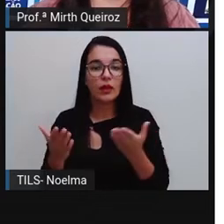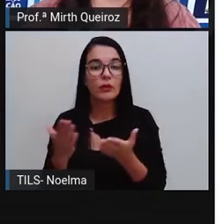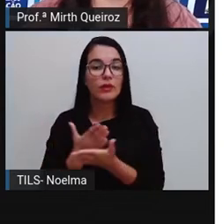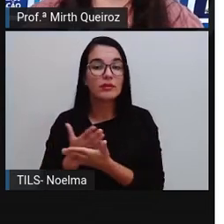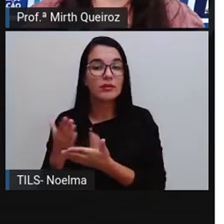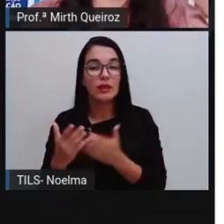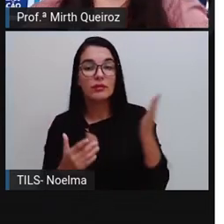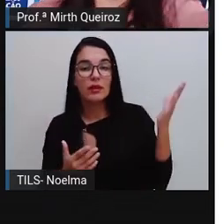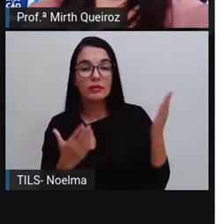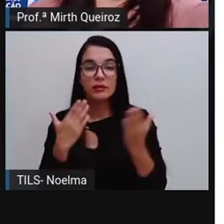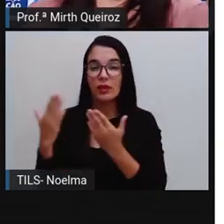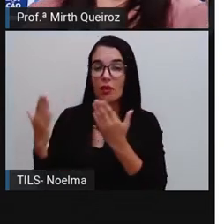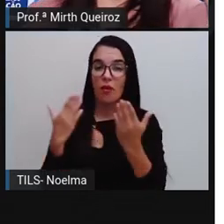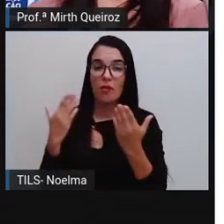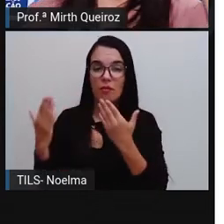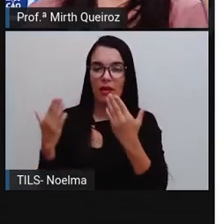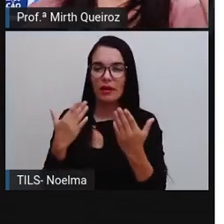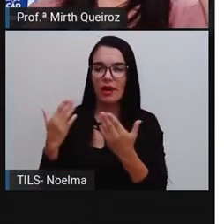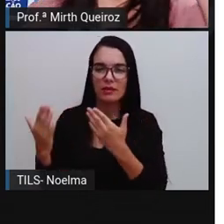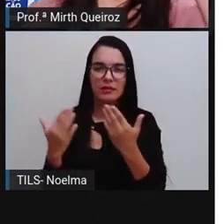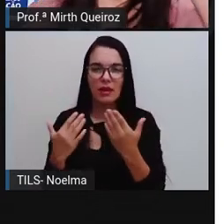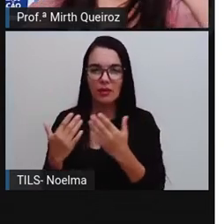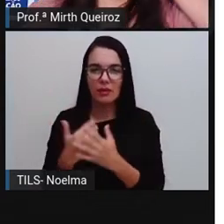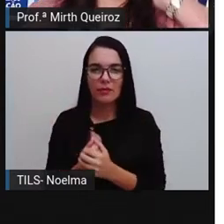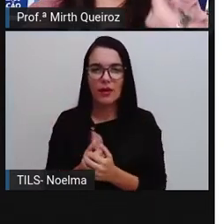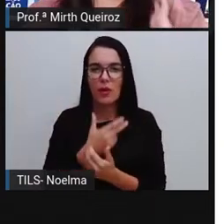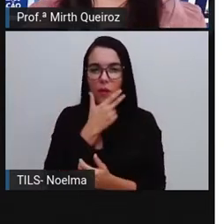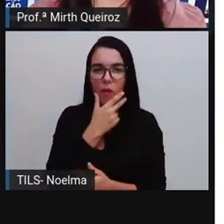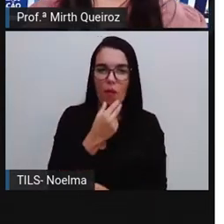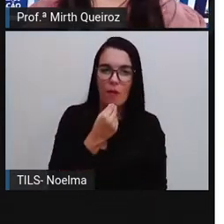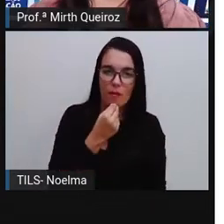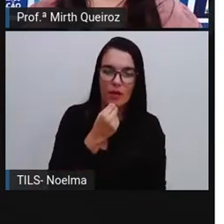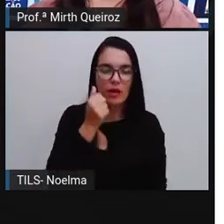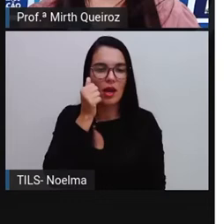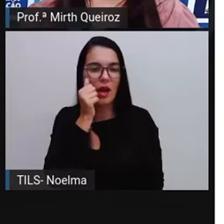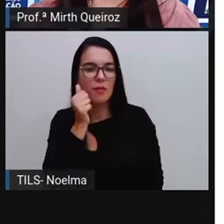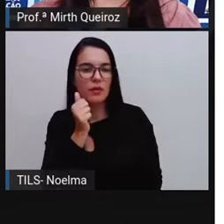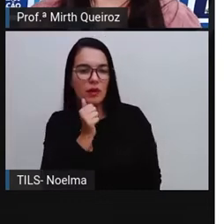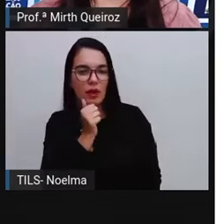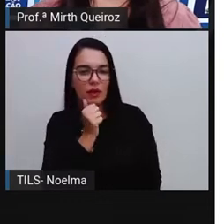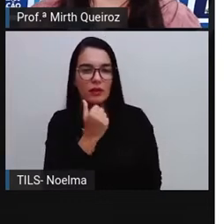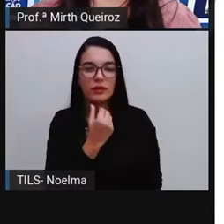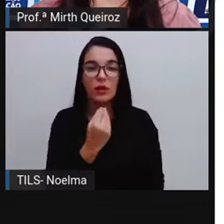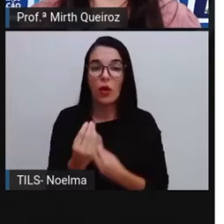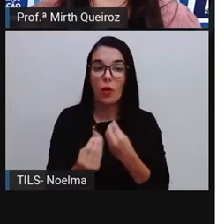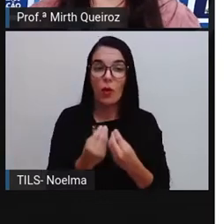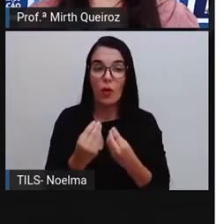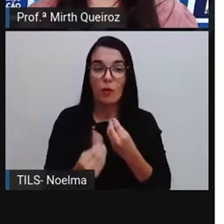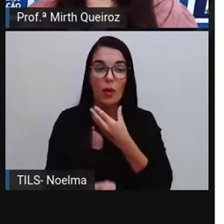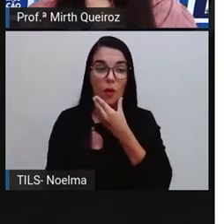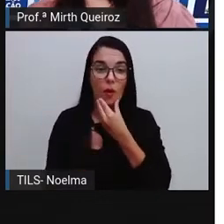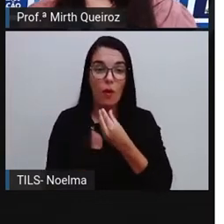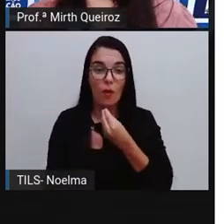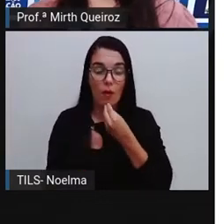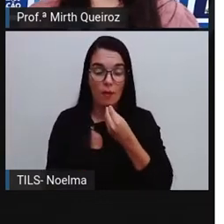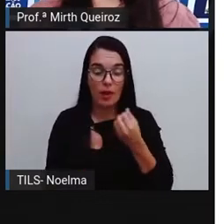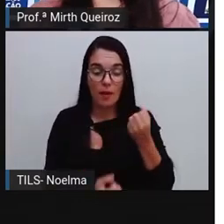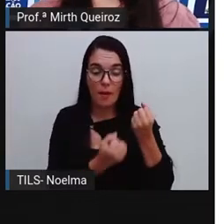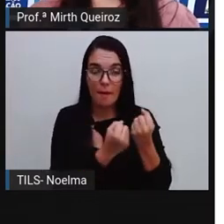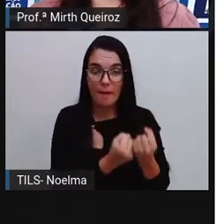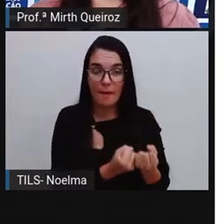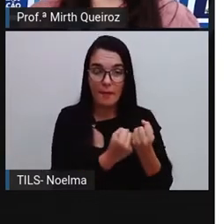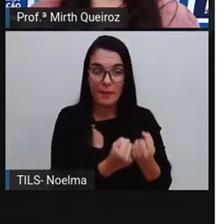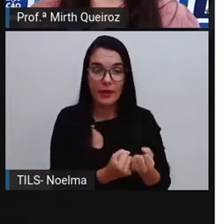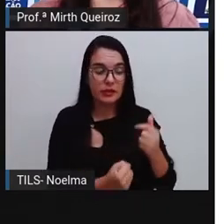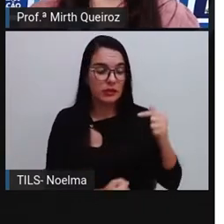uma comparação entre o homem e a mulher, né? Um homem de 70 quilos e uma mulher de